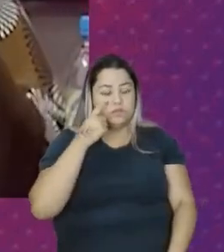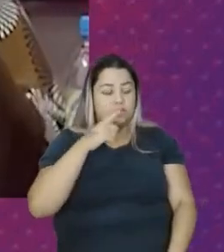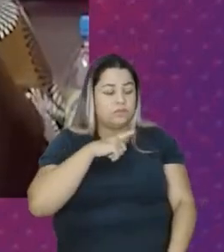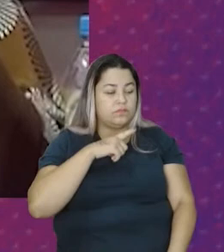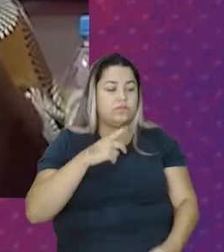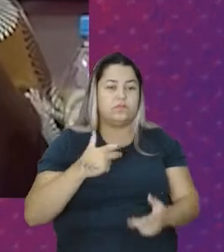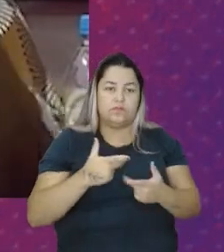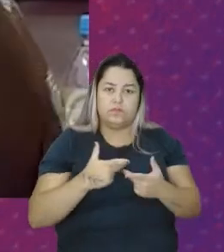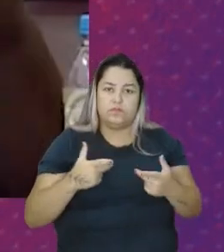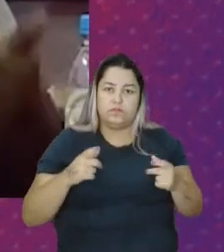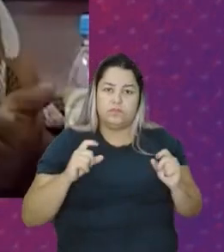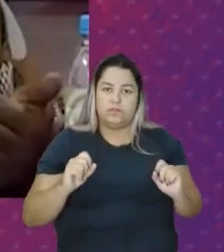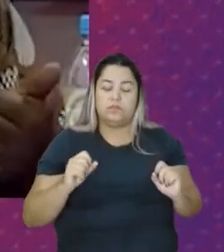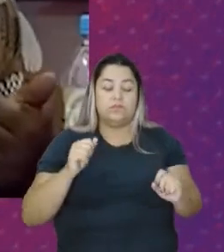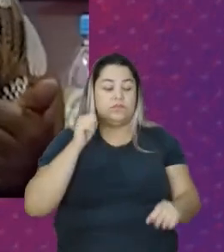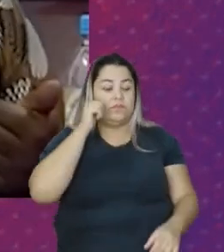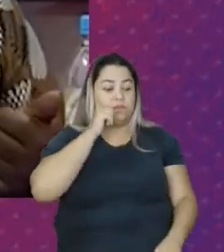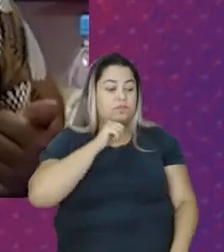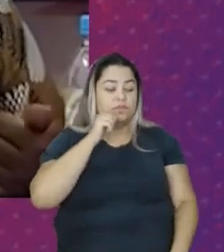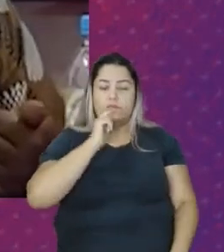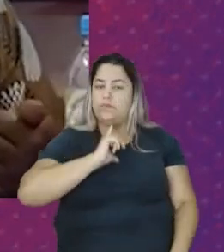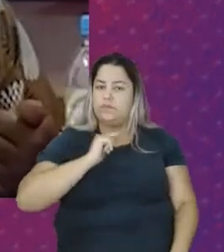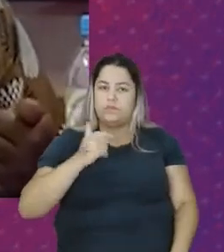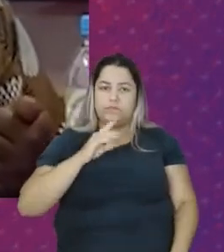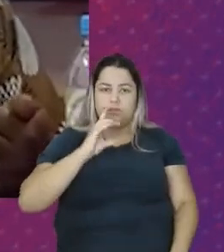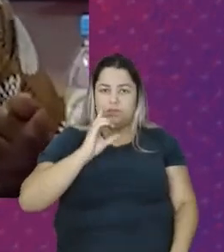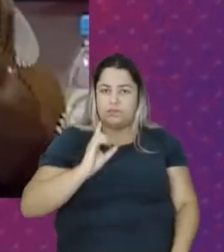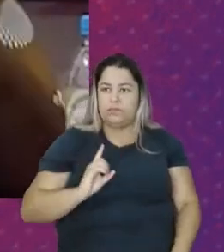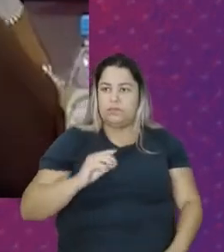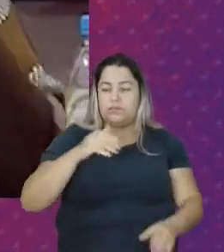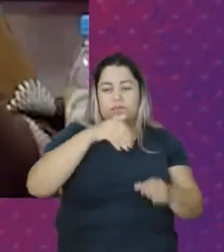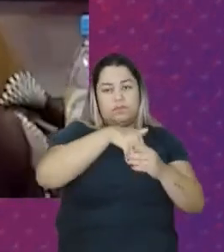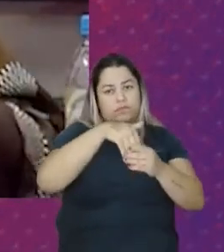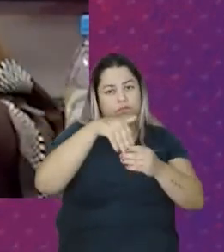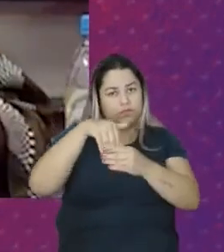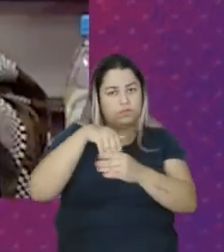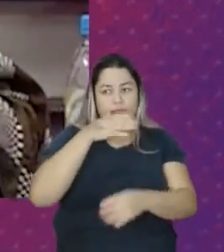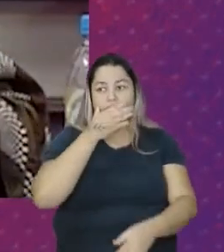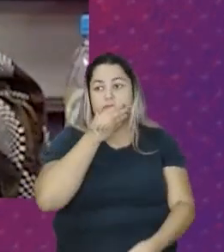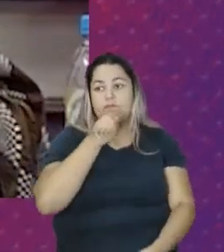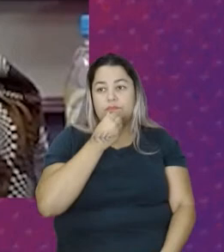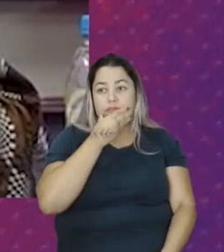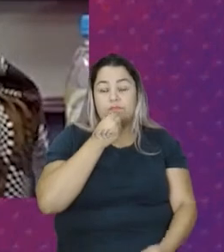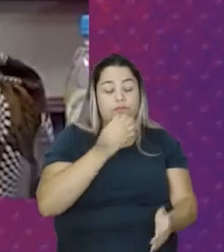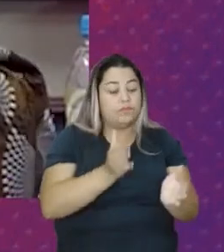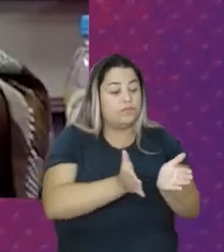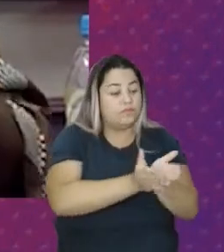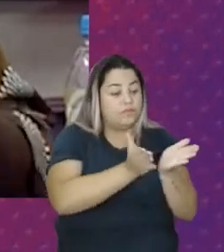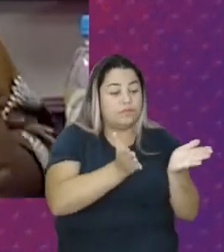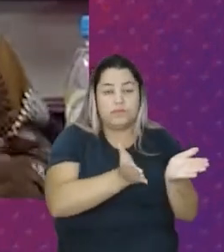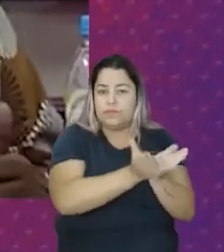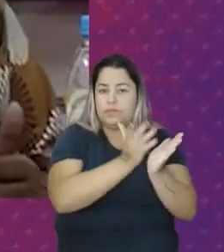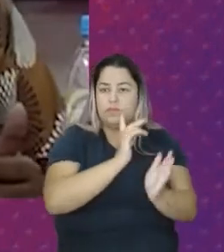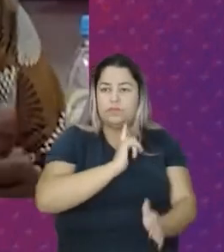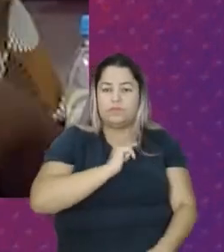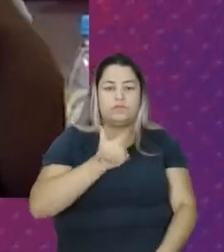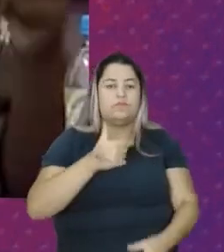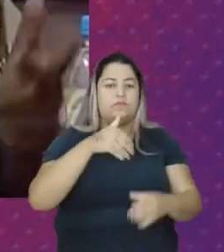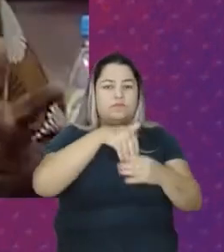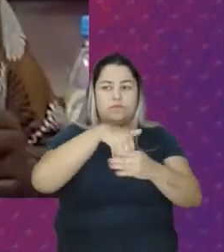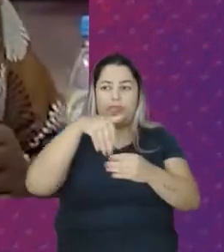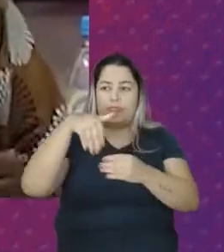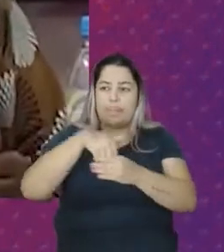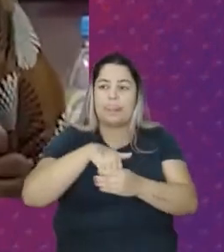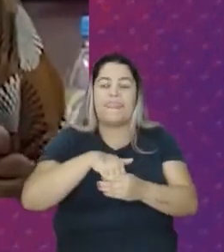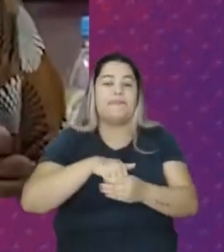posses. As mulheres não tinham direito ao voto. Os homens empobrecidos não tinham direito ao voto. Quem não